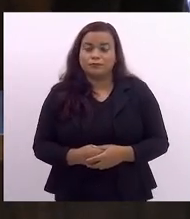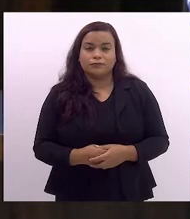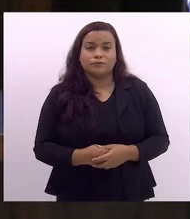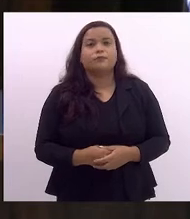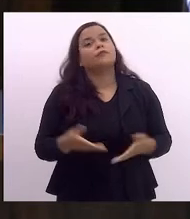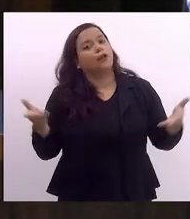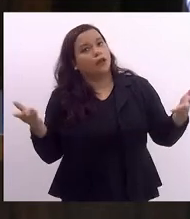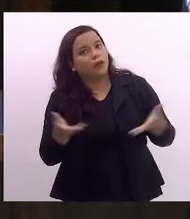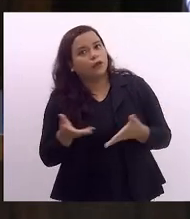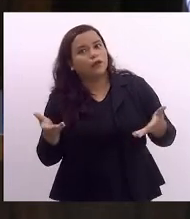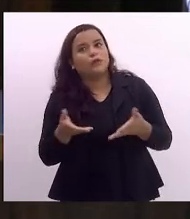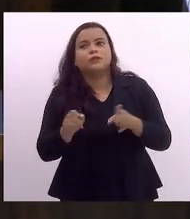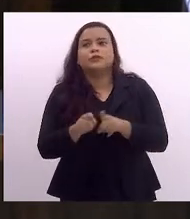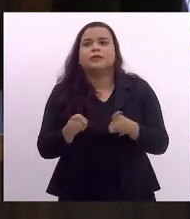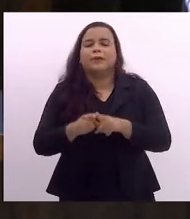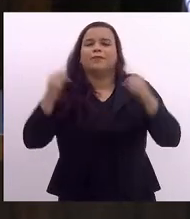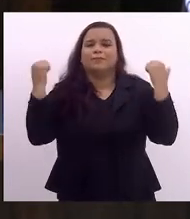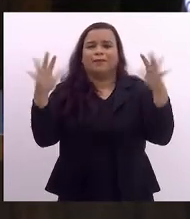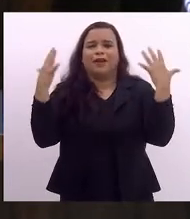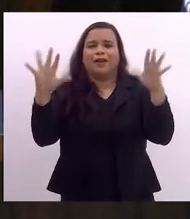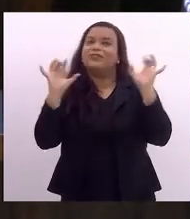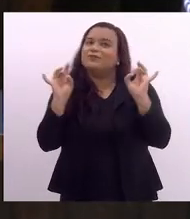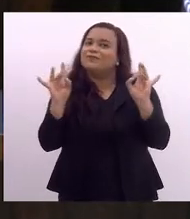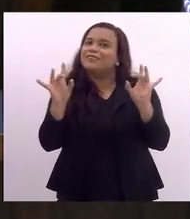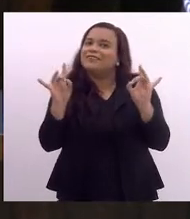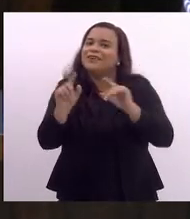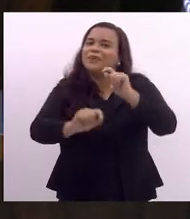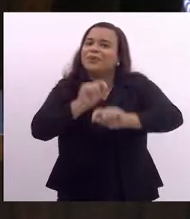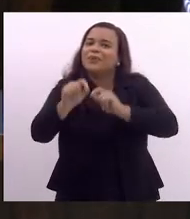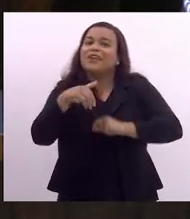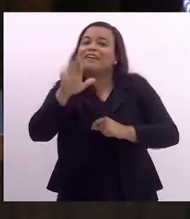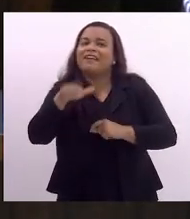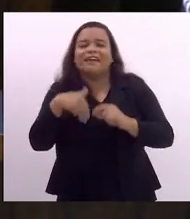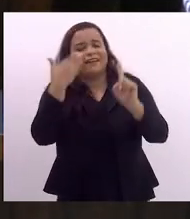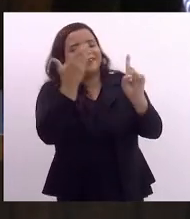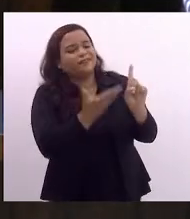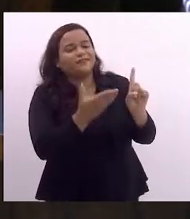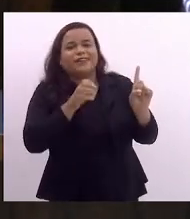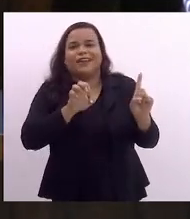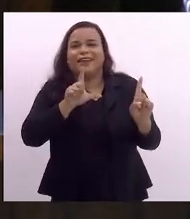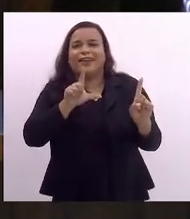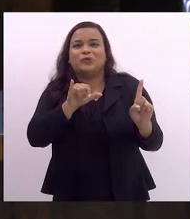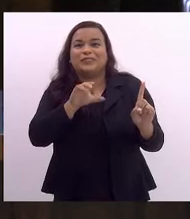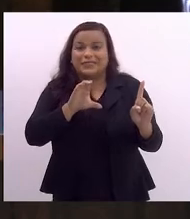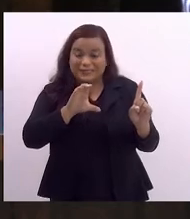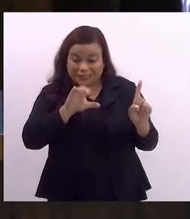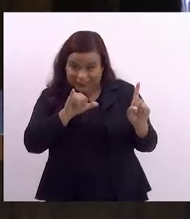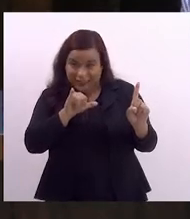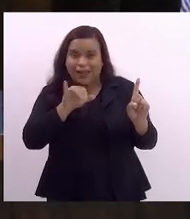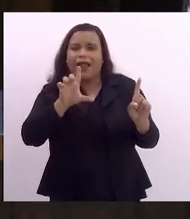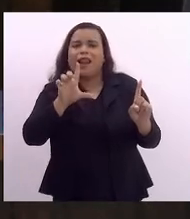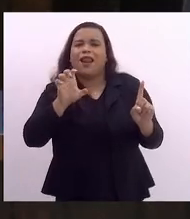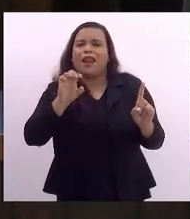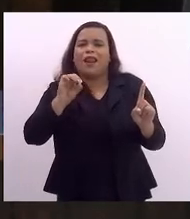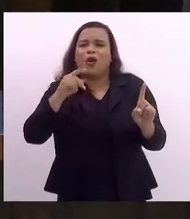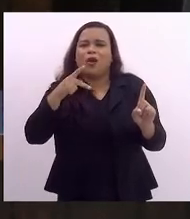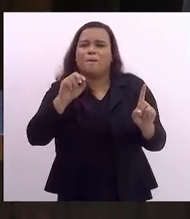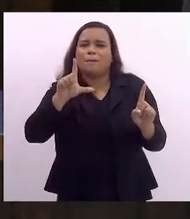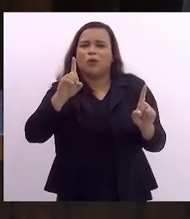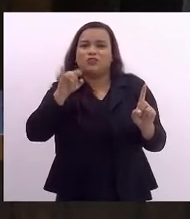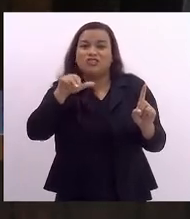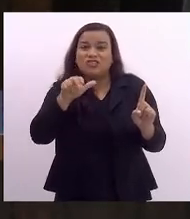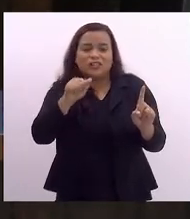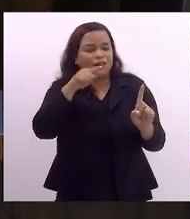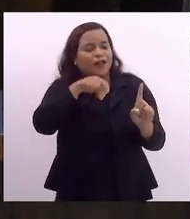Vamos agora uma salva de palmas especial a Elci Leopoldina, que é a mãe do homenageado Ângelo